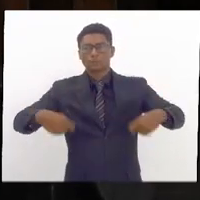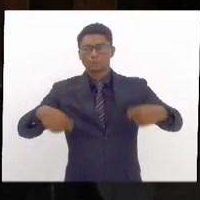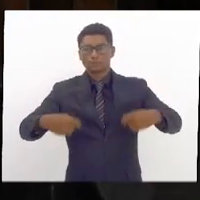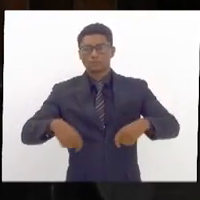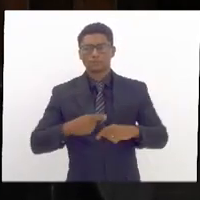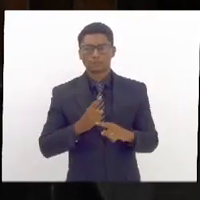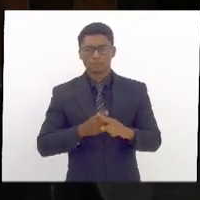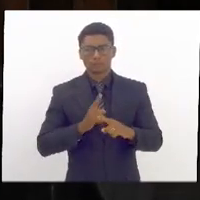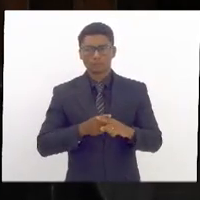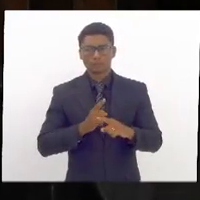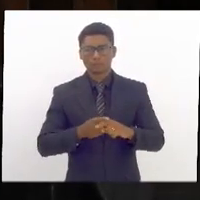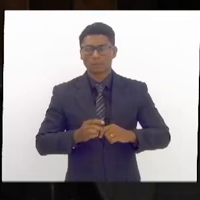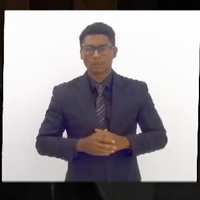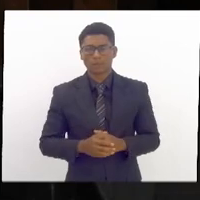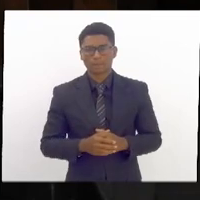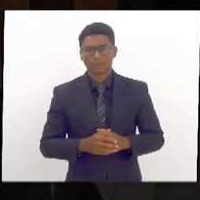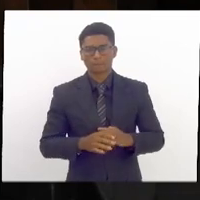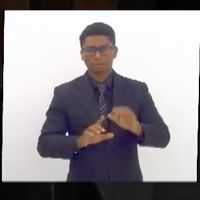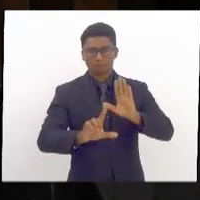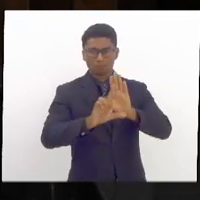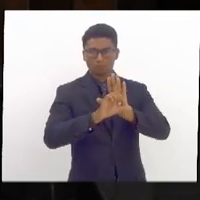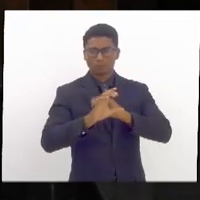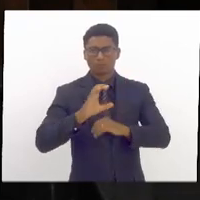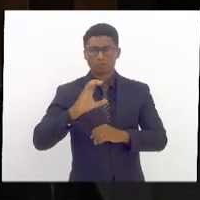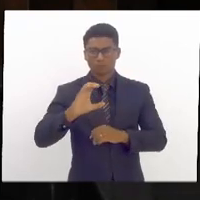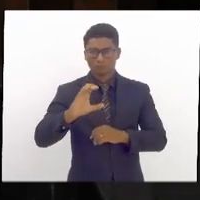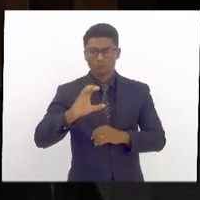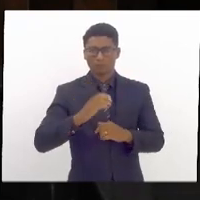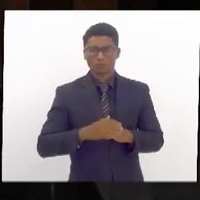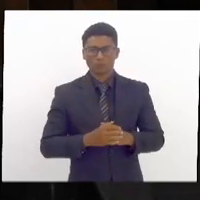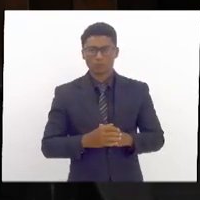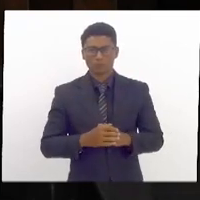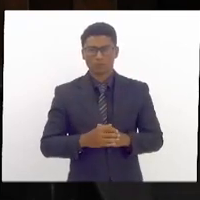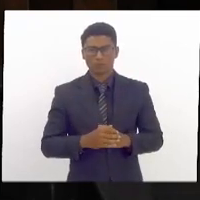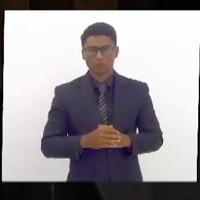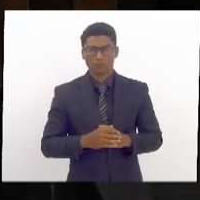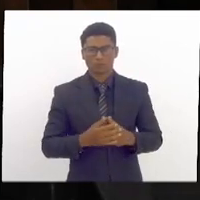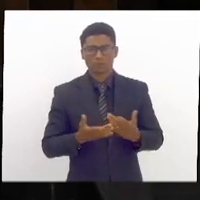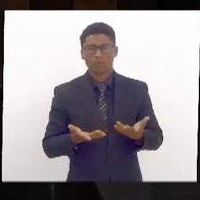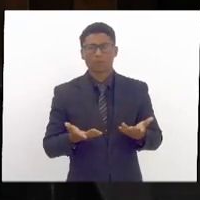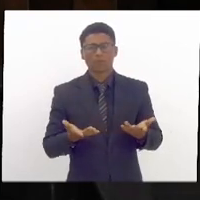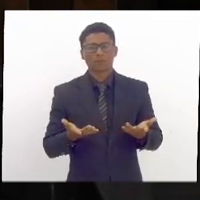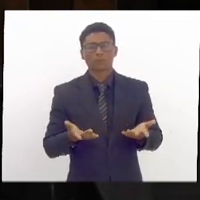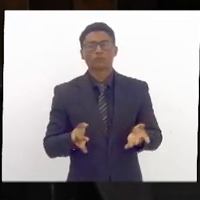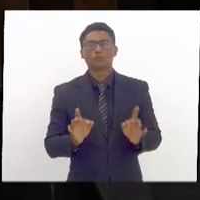menciono que a lei de cotas não pode ter um aspecto único e exclusivamente